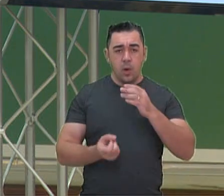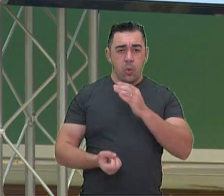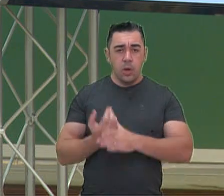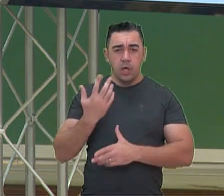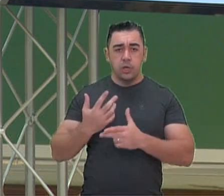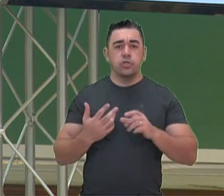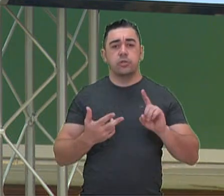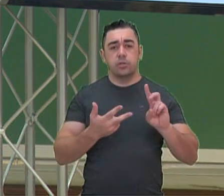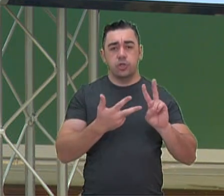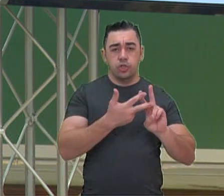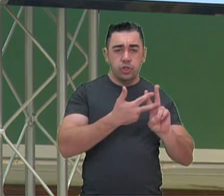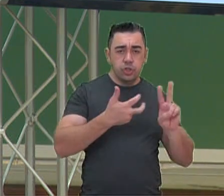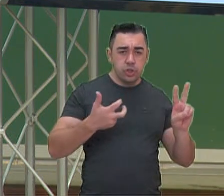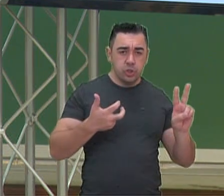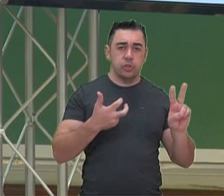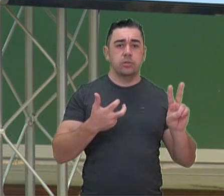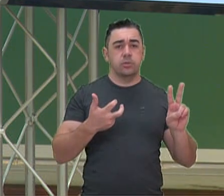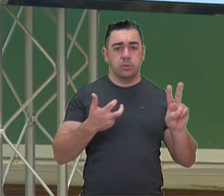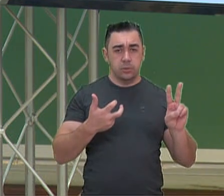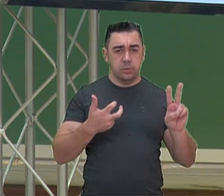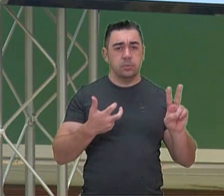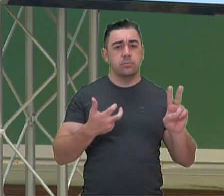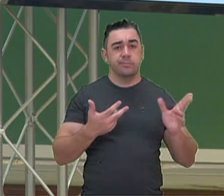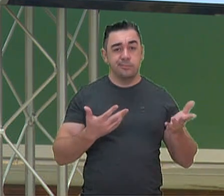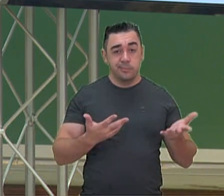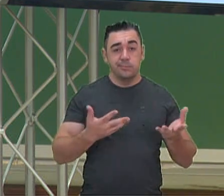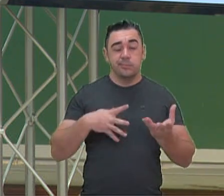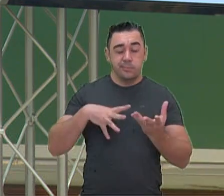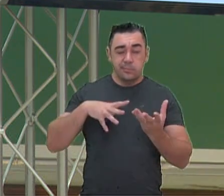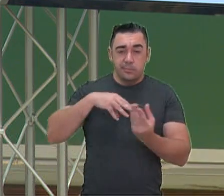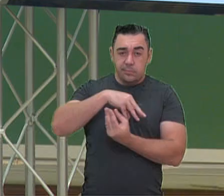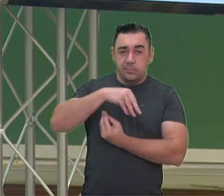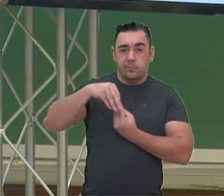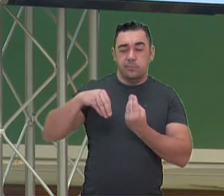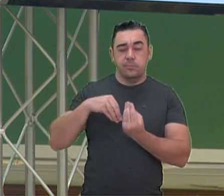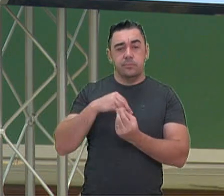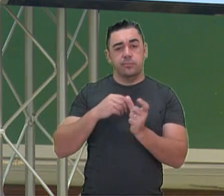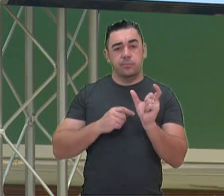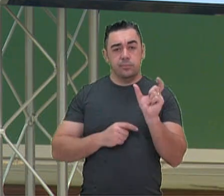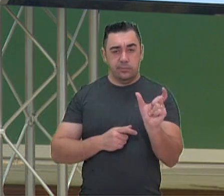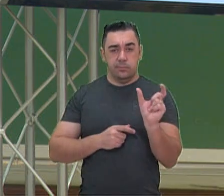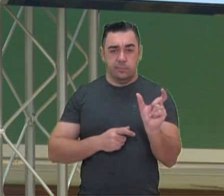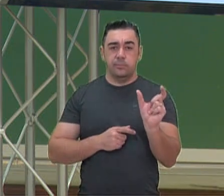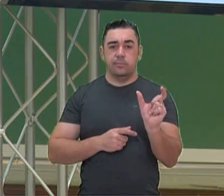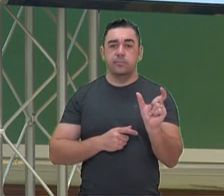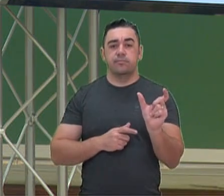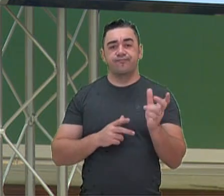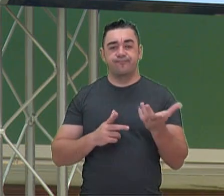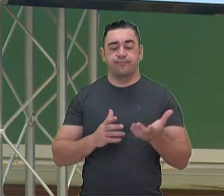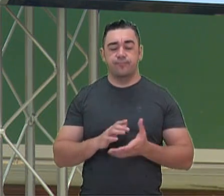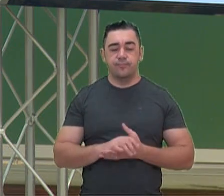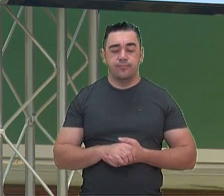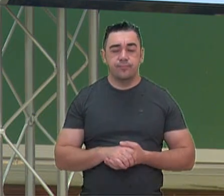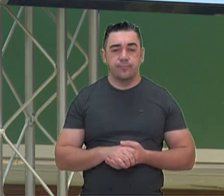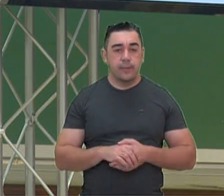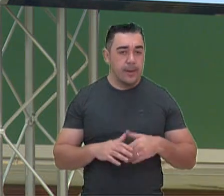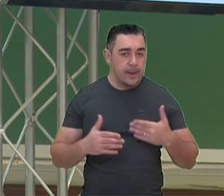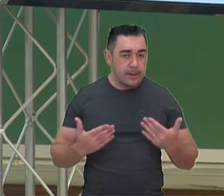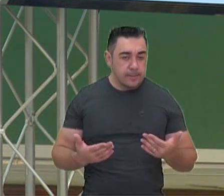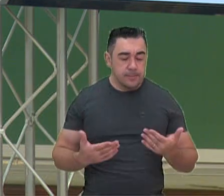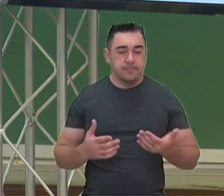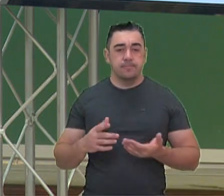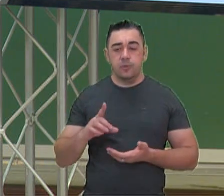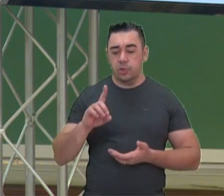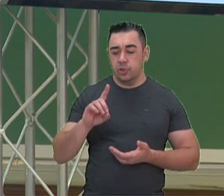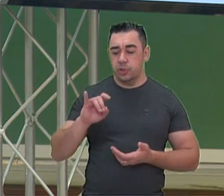indígena na nossa língua, E isso faz com que as palavras, elas se modifiquem para escrever. Então,